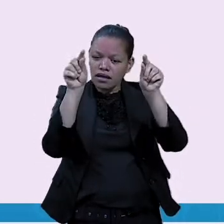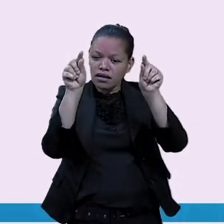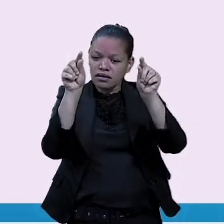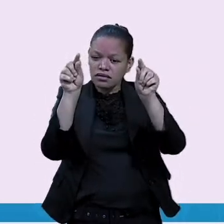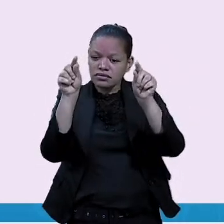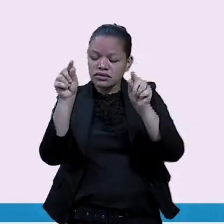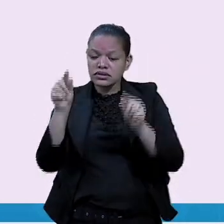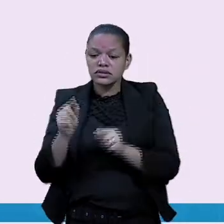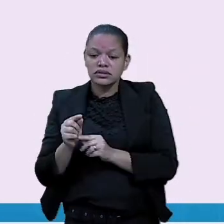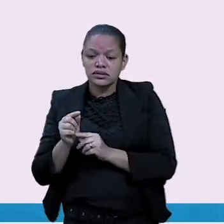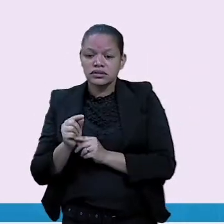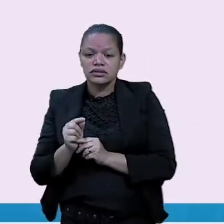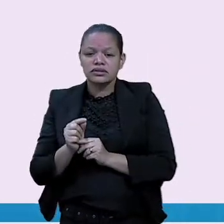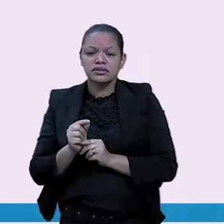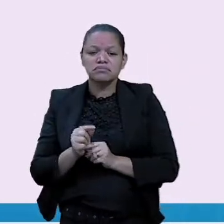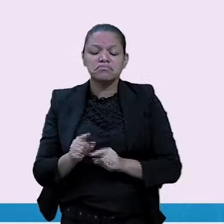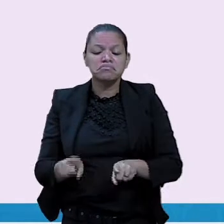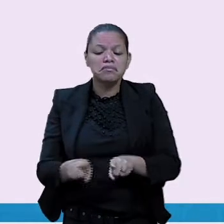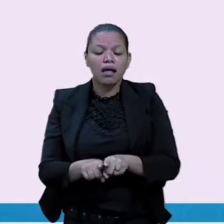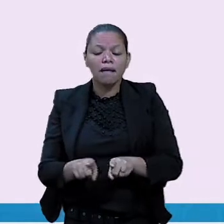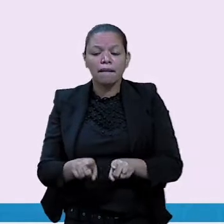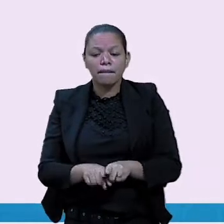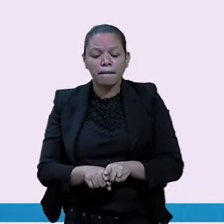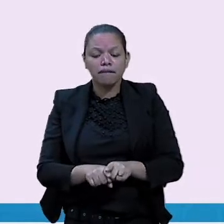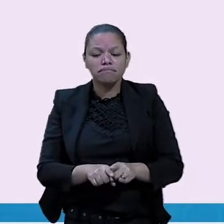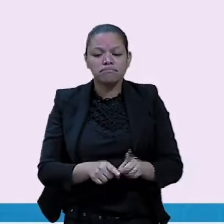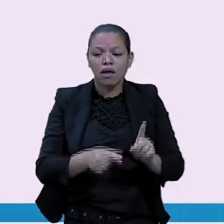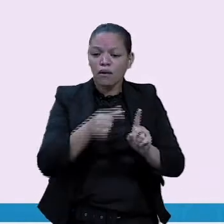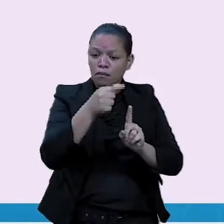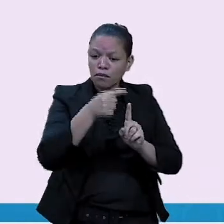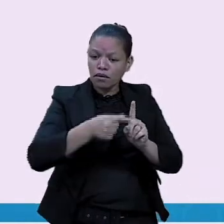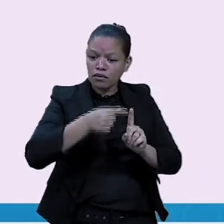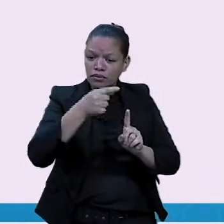Igual eu até dei o exemplo para vocês da Turma da Mônica.